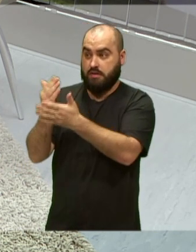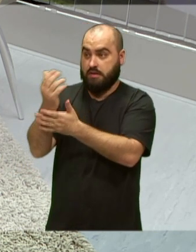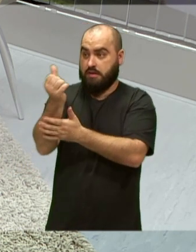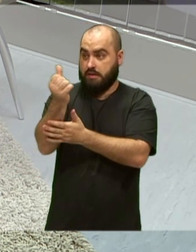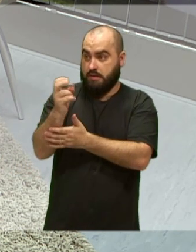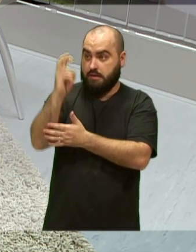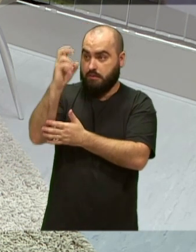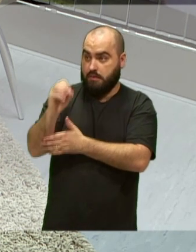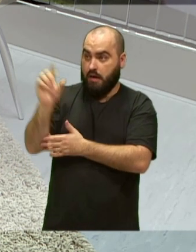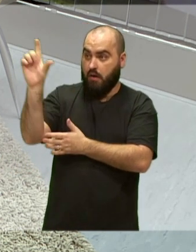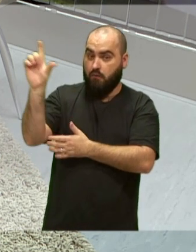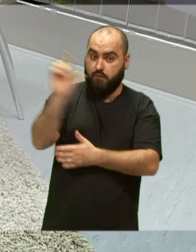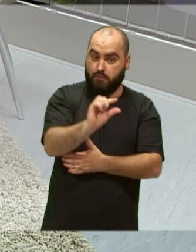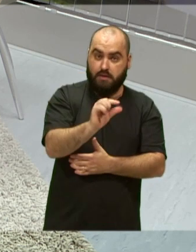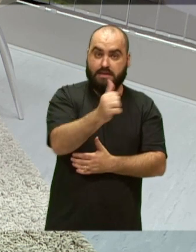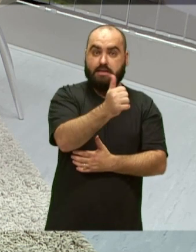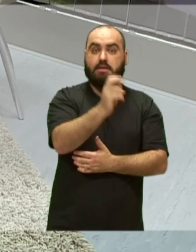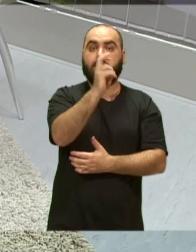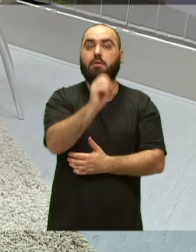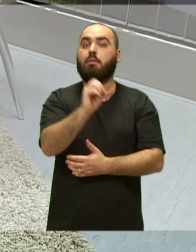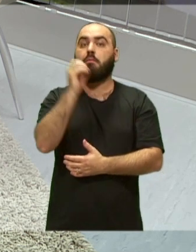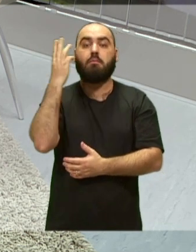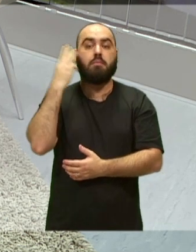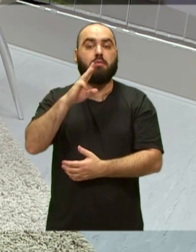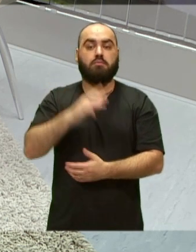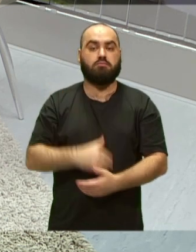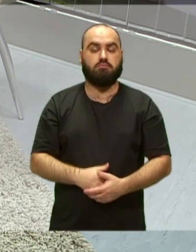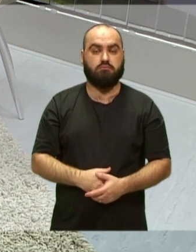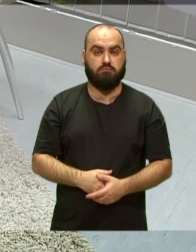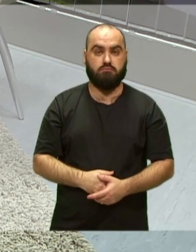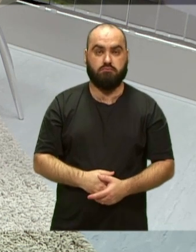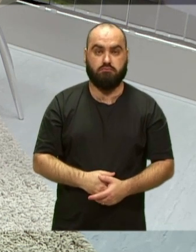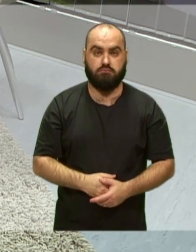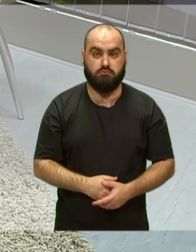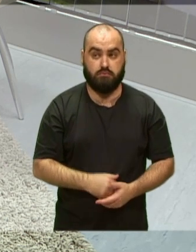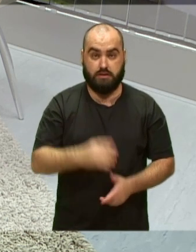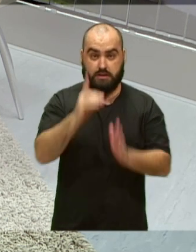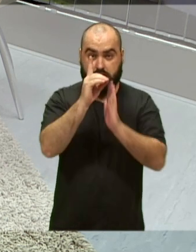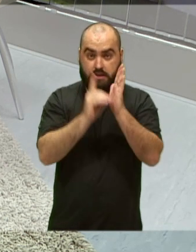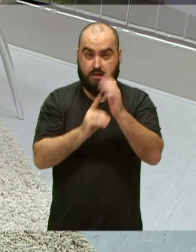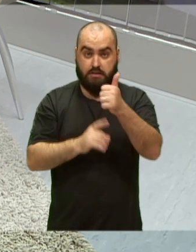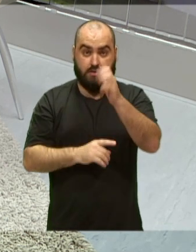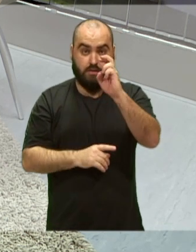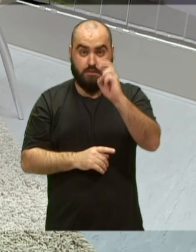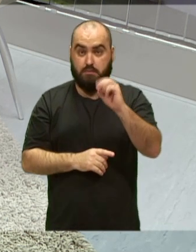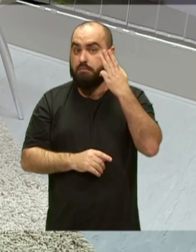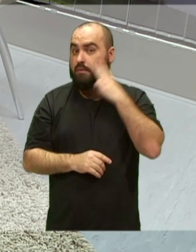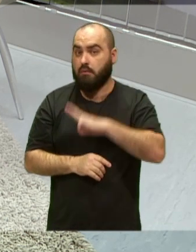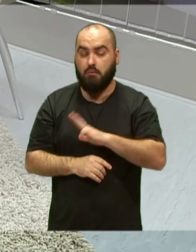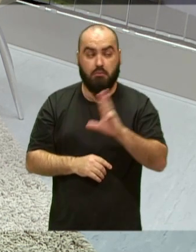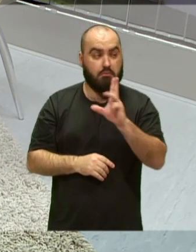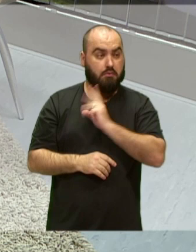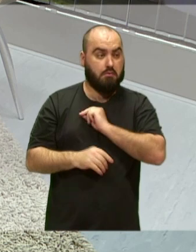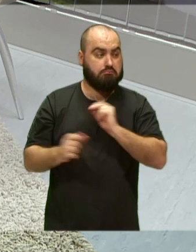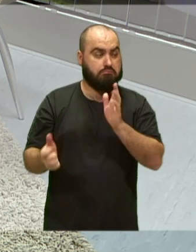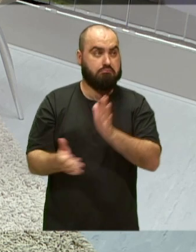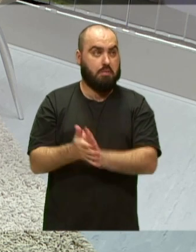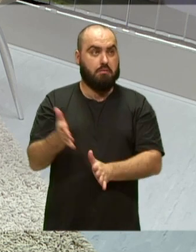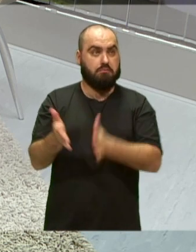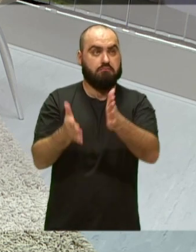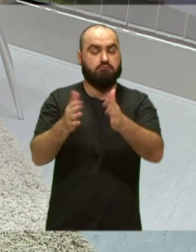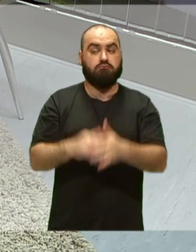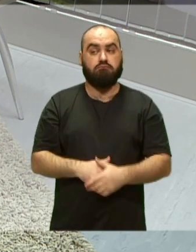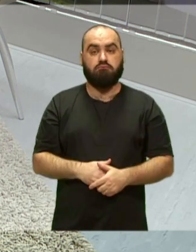milhões e trouxe e trouxe para 150 milhões 150 melhores ainda por decreto tá maravilhoso e se de repente o